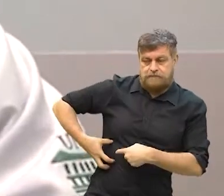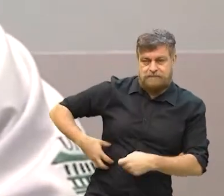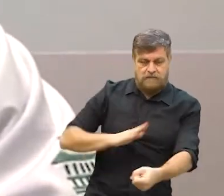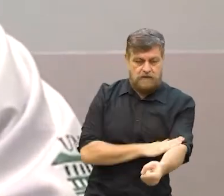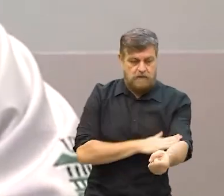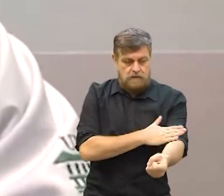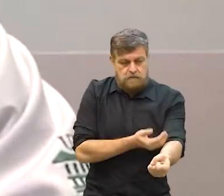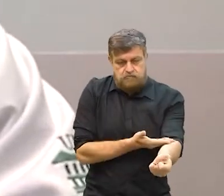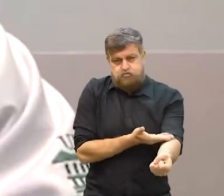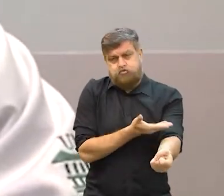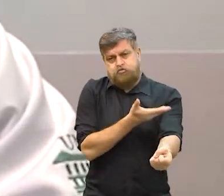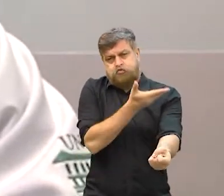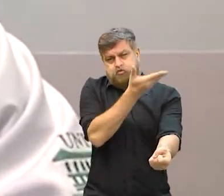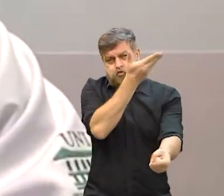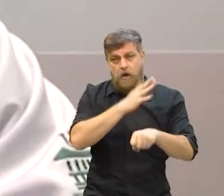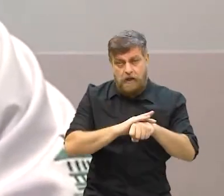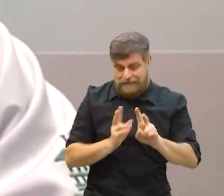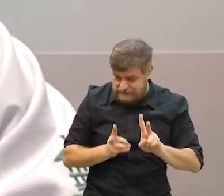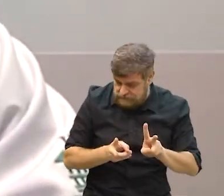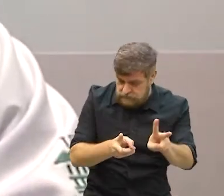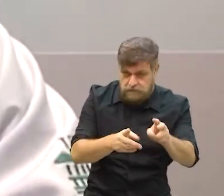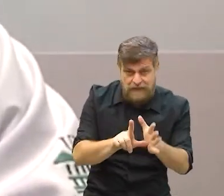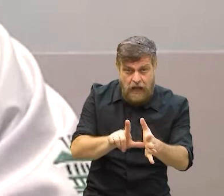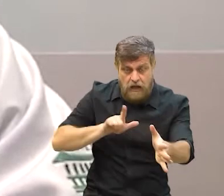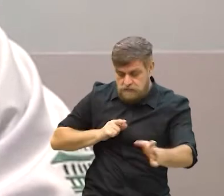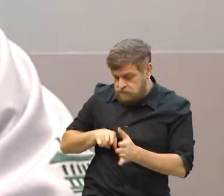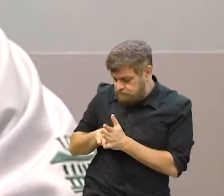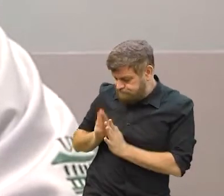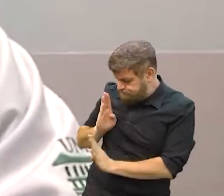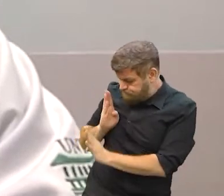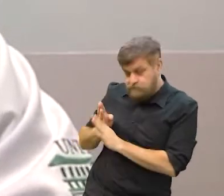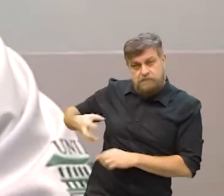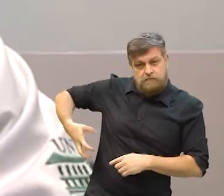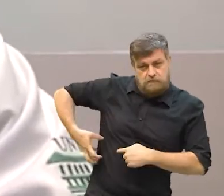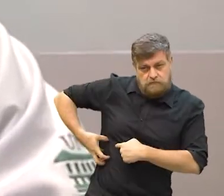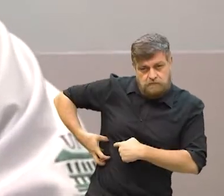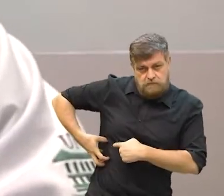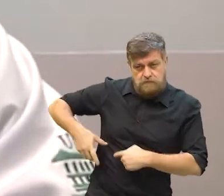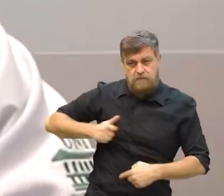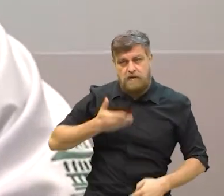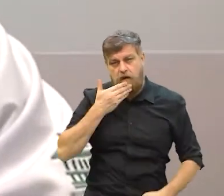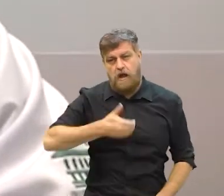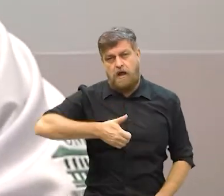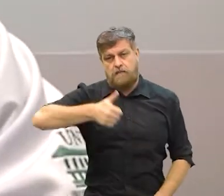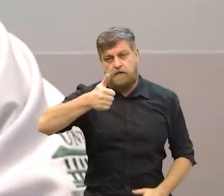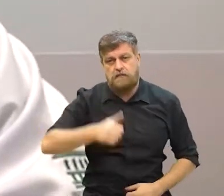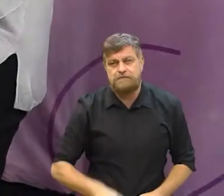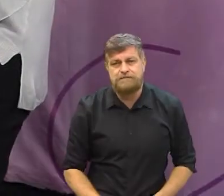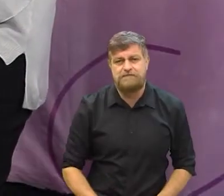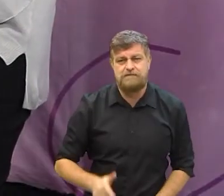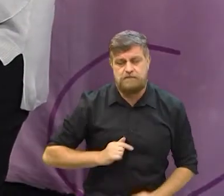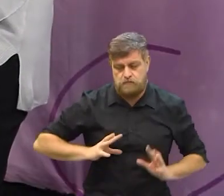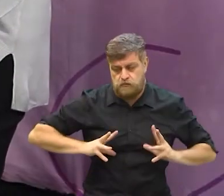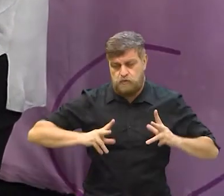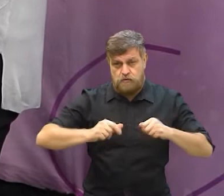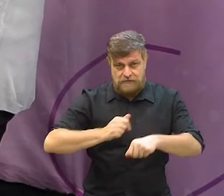controla a hipertensão e outras doenças crônicas. Mas quanto antes a gente conseguir diagnosticar a doença, melhor são os resultados.